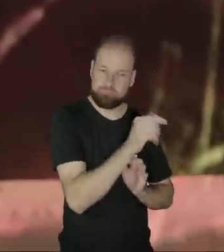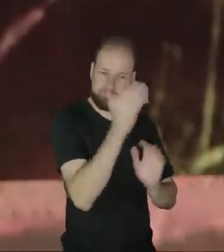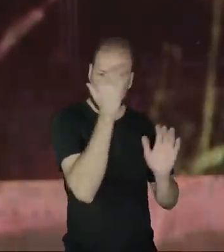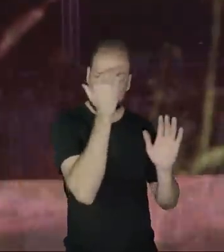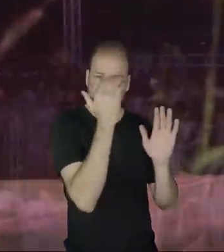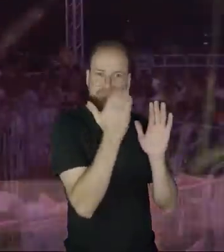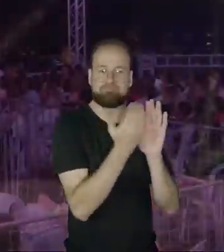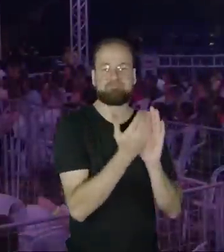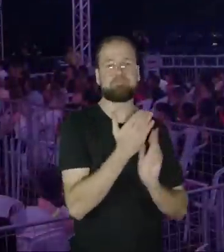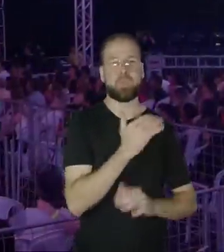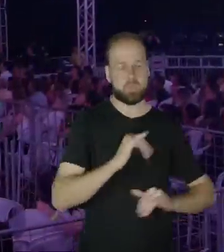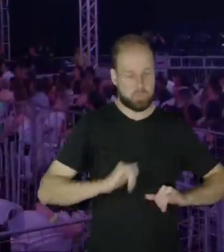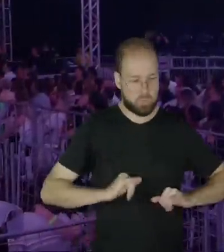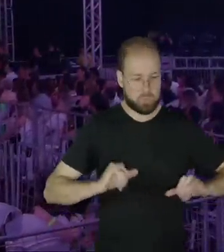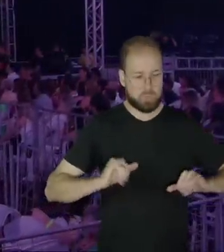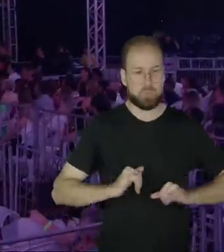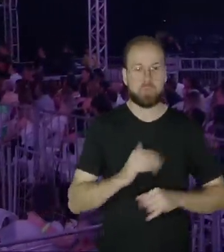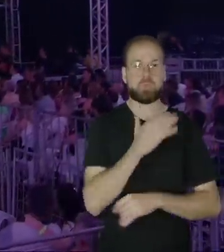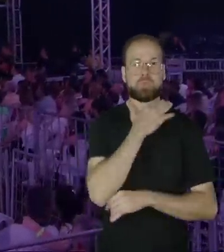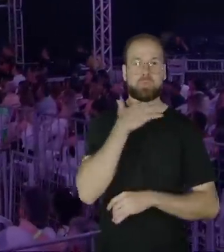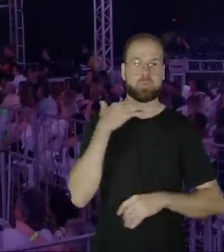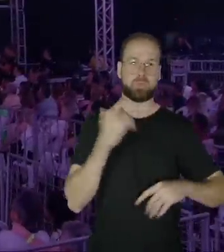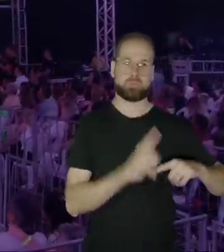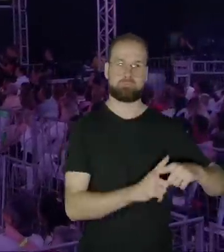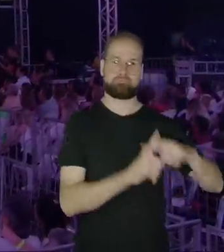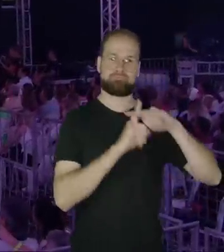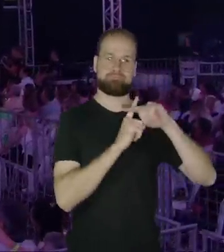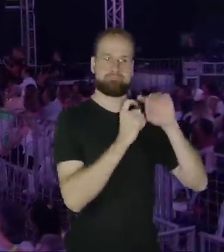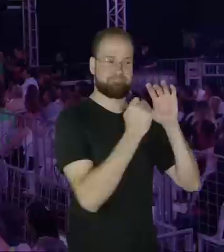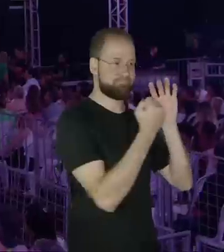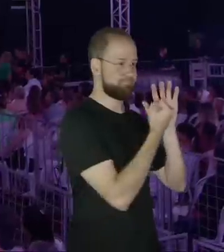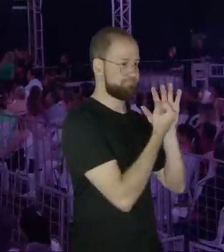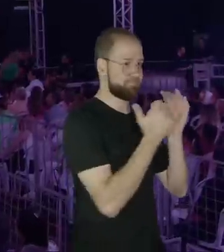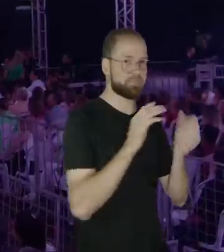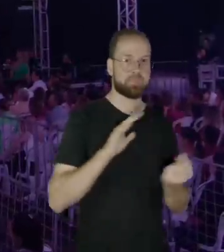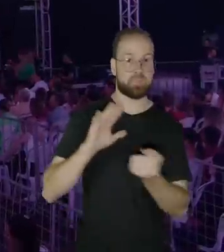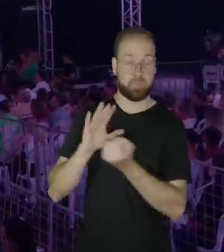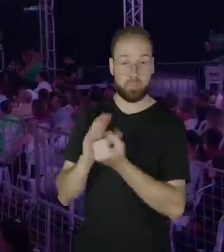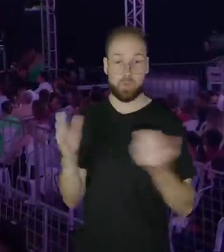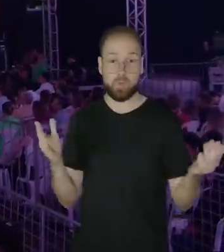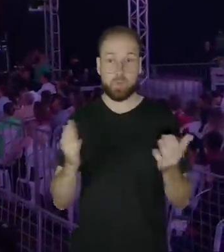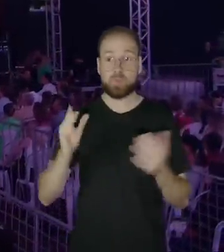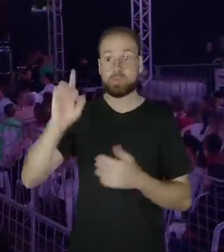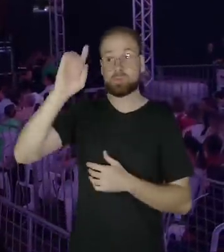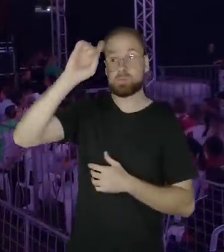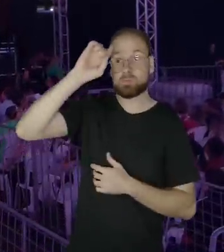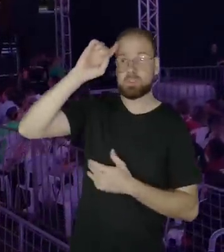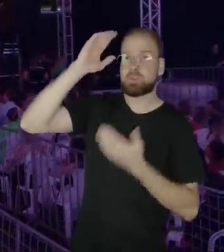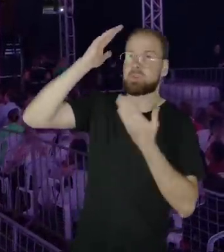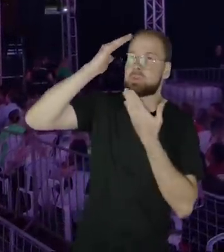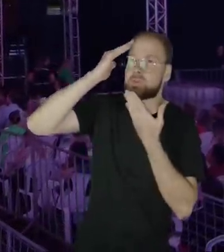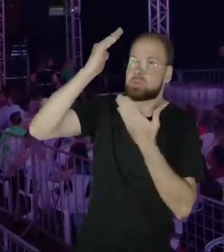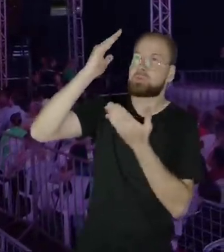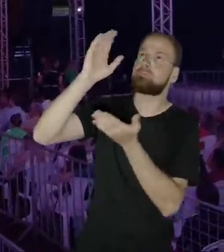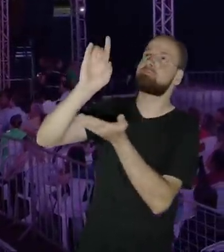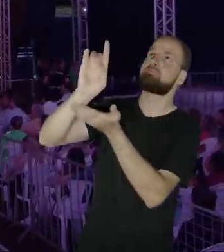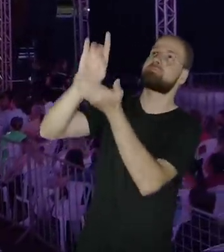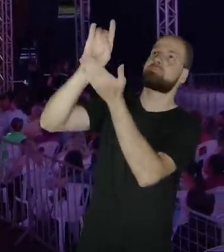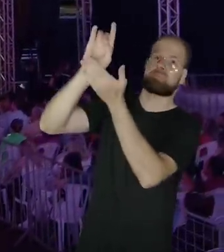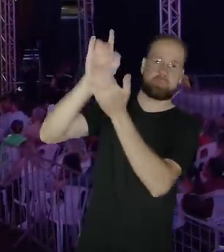também é um dia de muito agradecimento ao Senhor. Fez tudo o que o Pai lhe